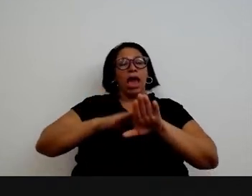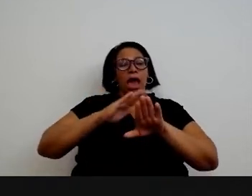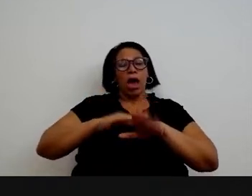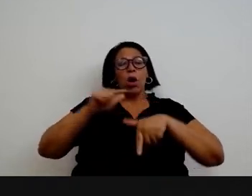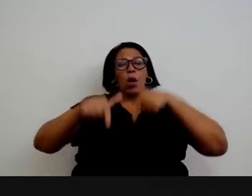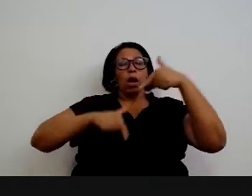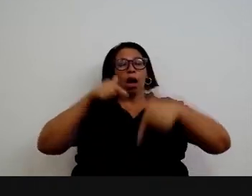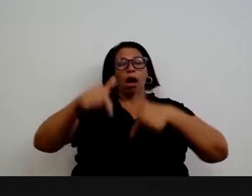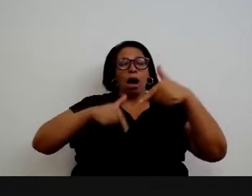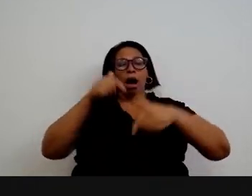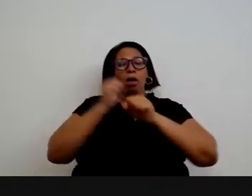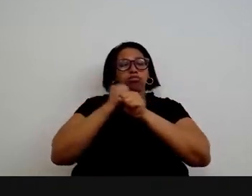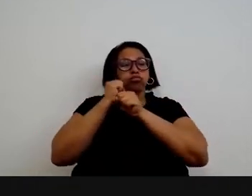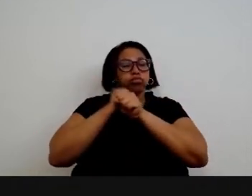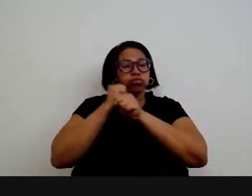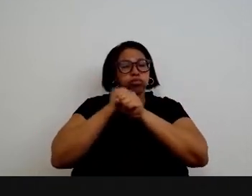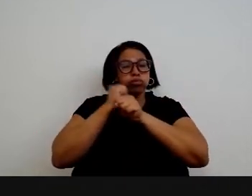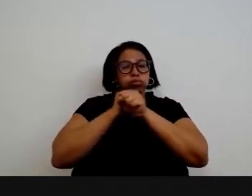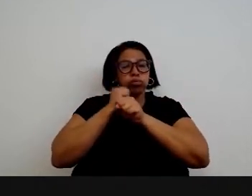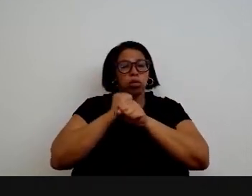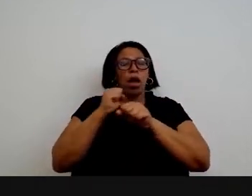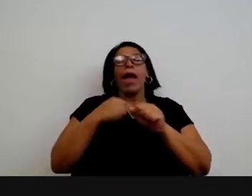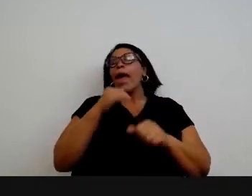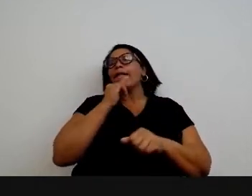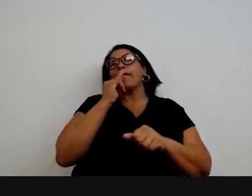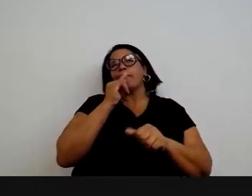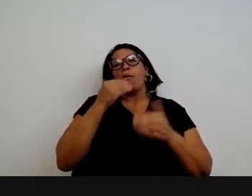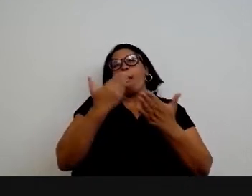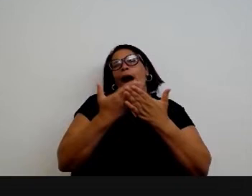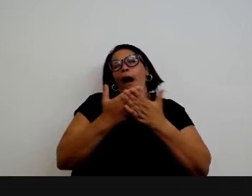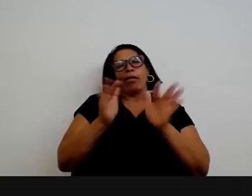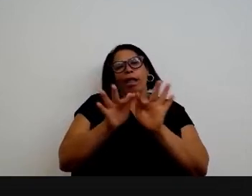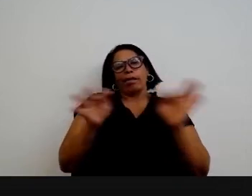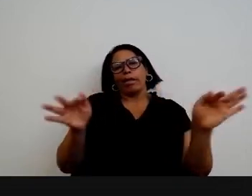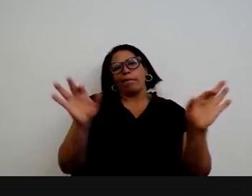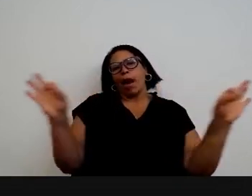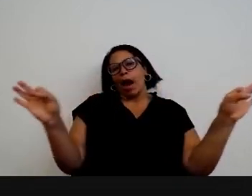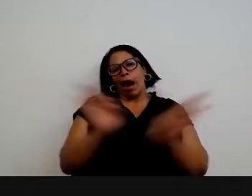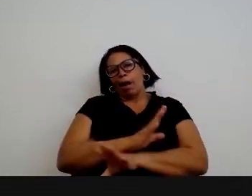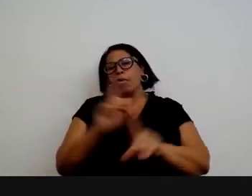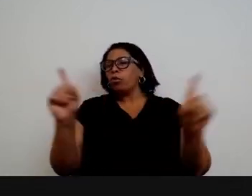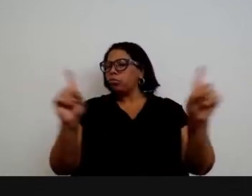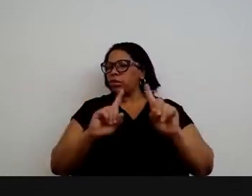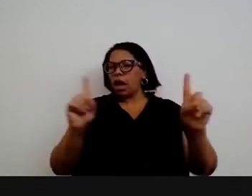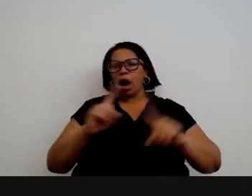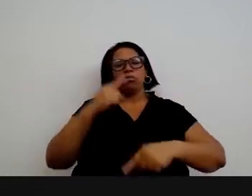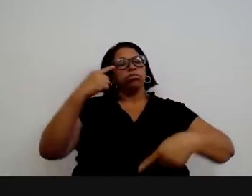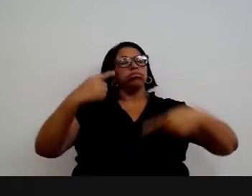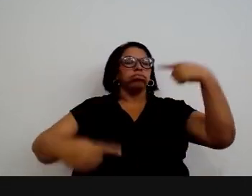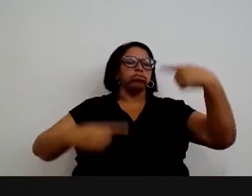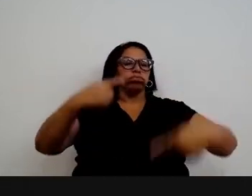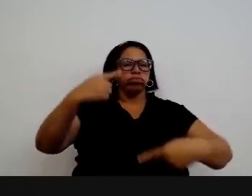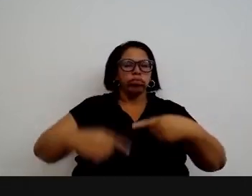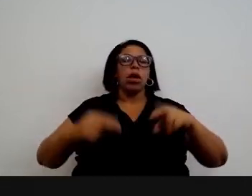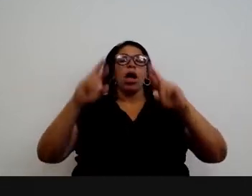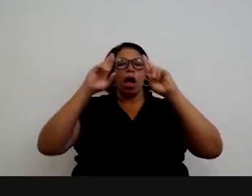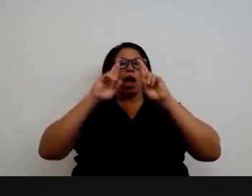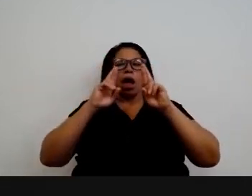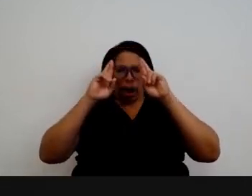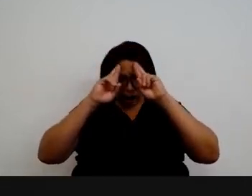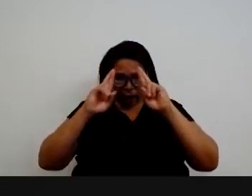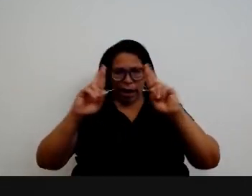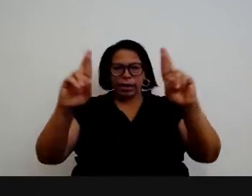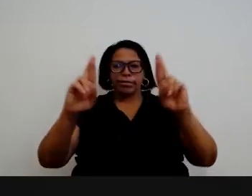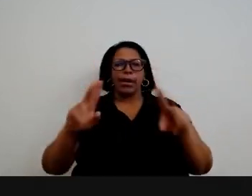todo, então não é um projeto pontual que eu faço em uma aula e acabou, né? Então ele envolve discussão, ele envolve respeito,